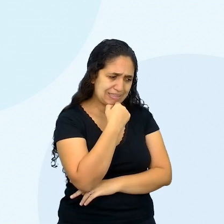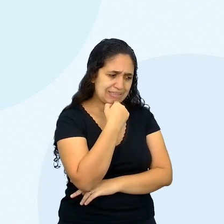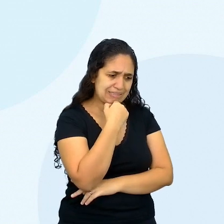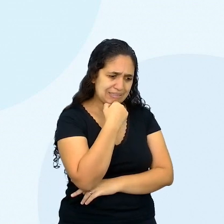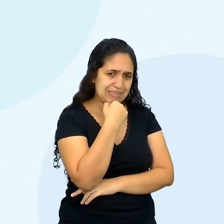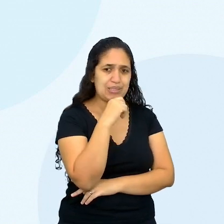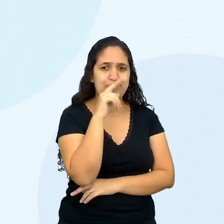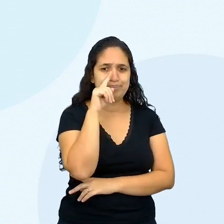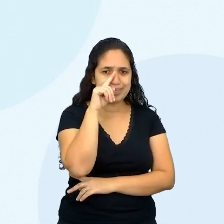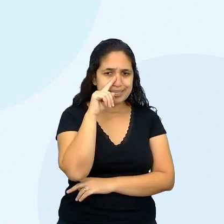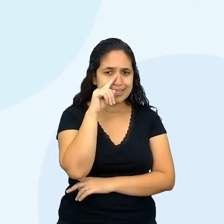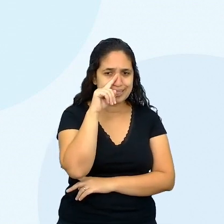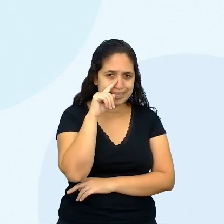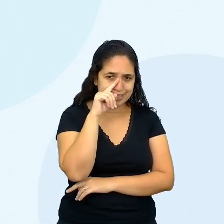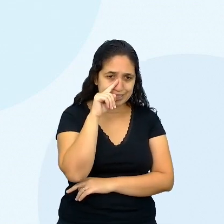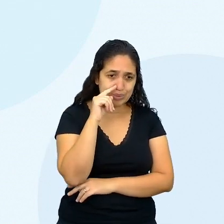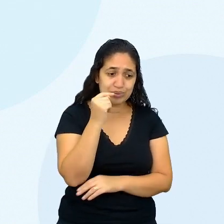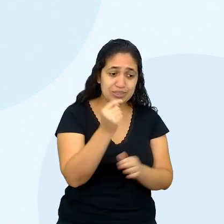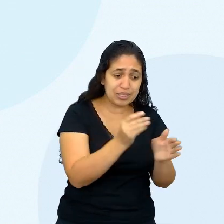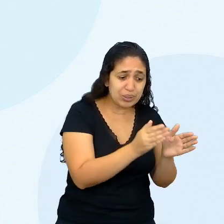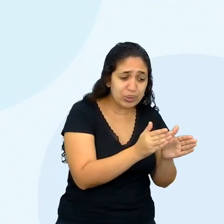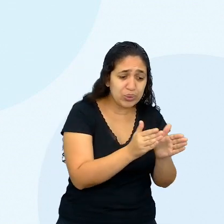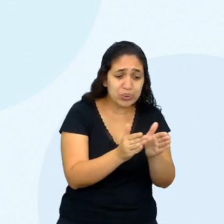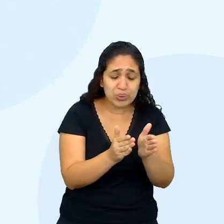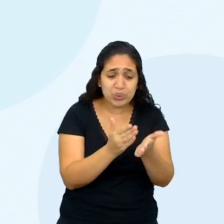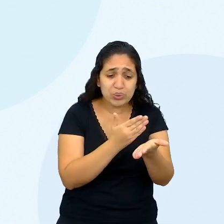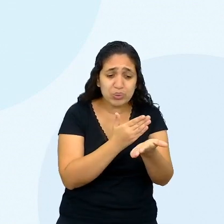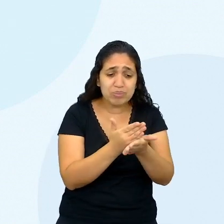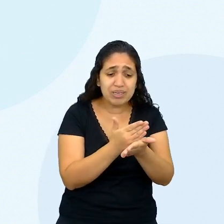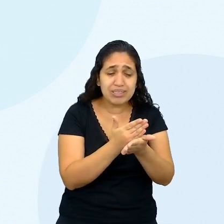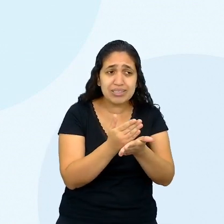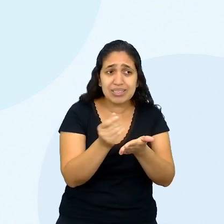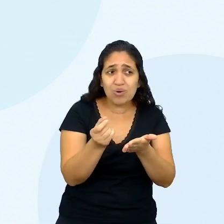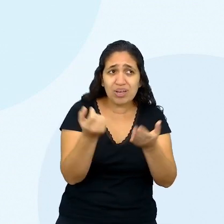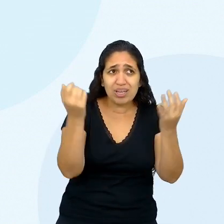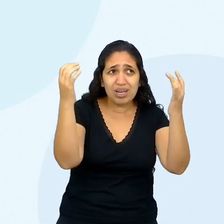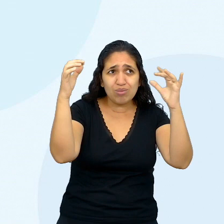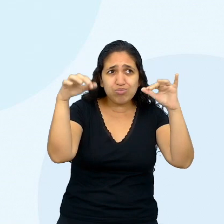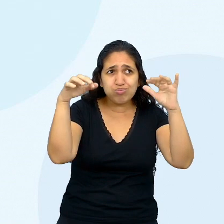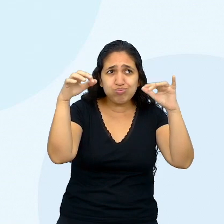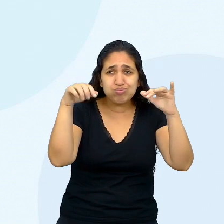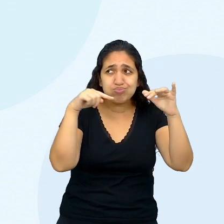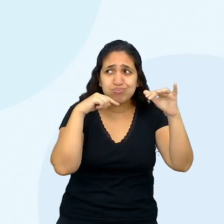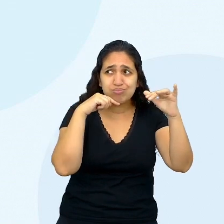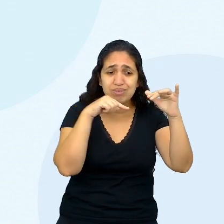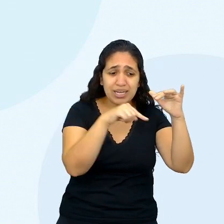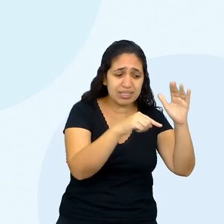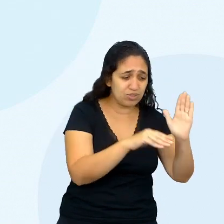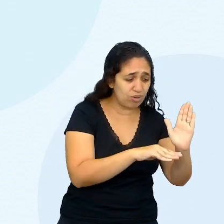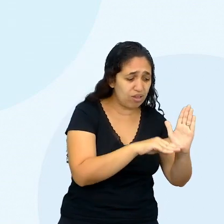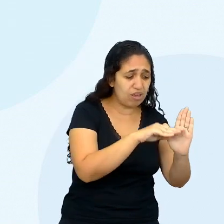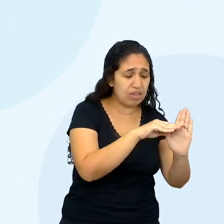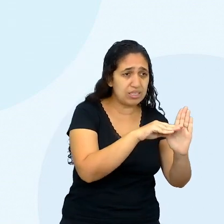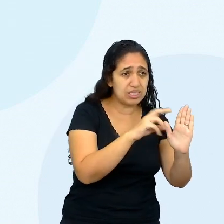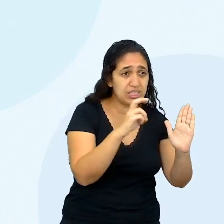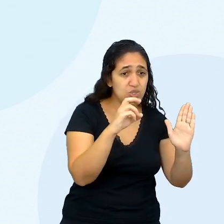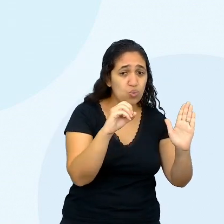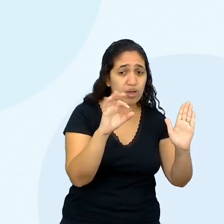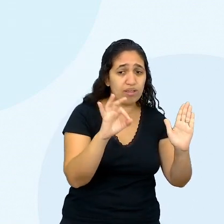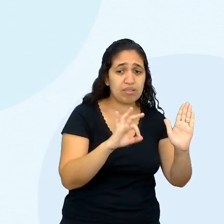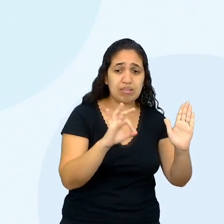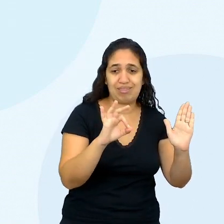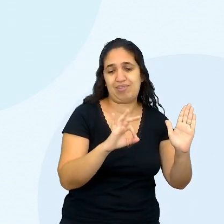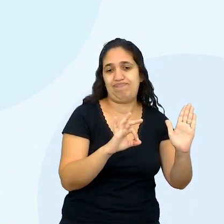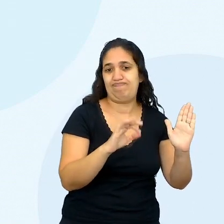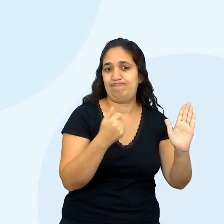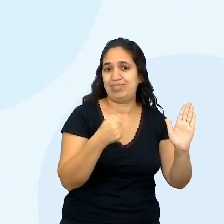tem que entrar nessa época de menos chuvas, com pelo menos 50% do reservatório garantido. Então, nós